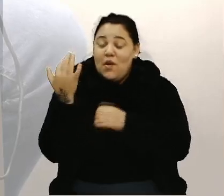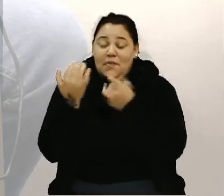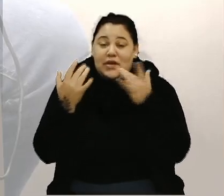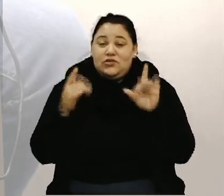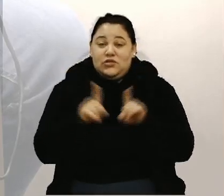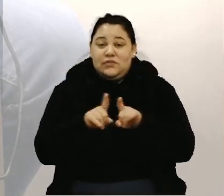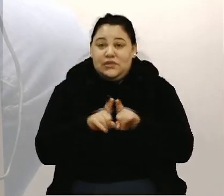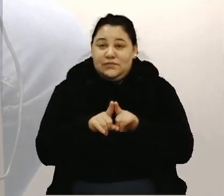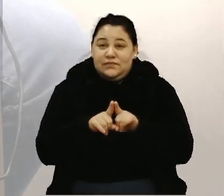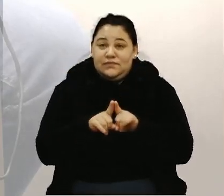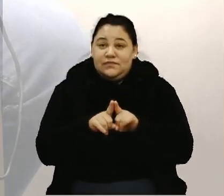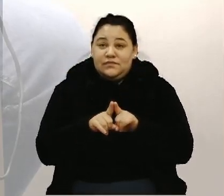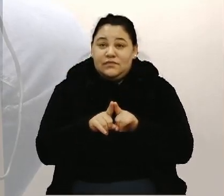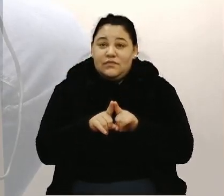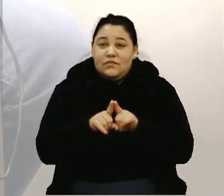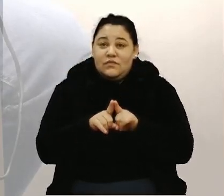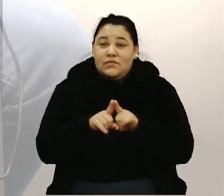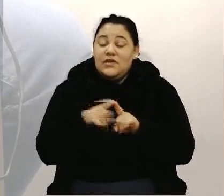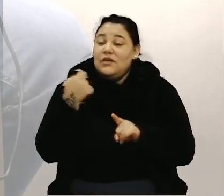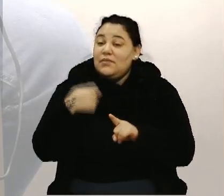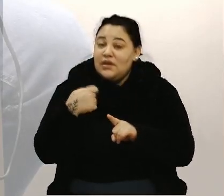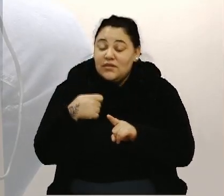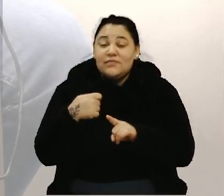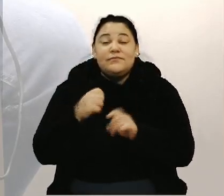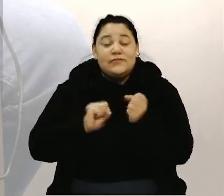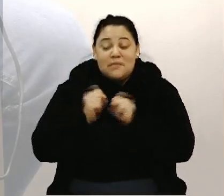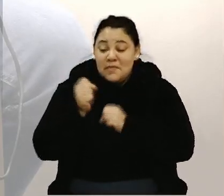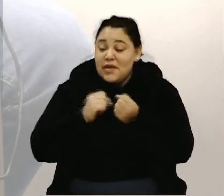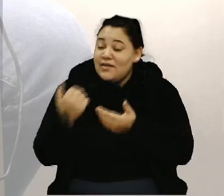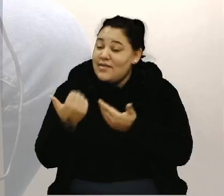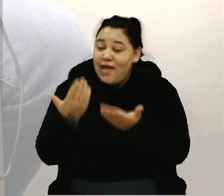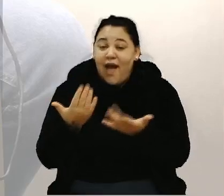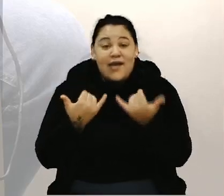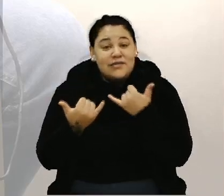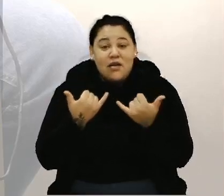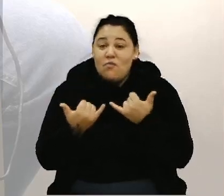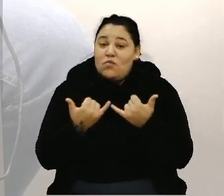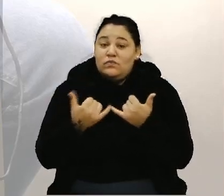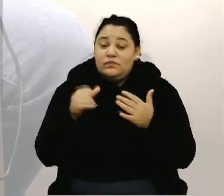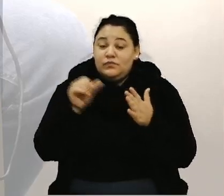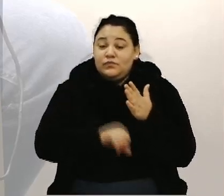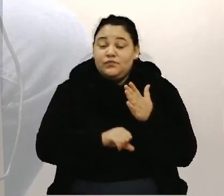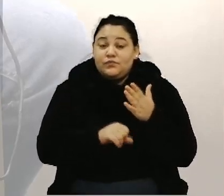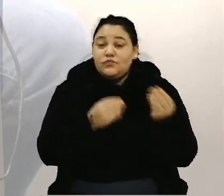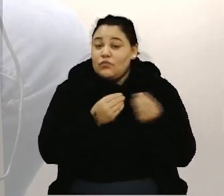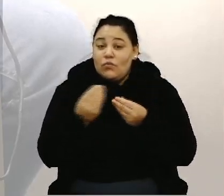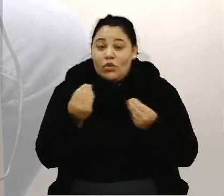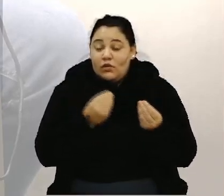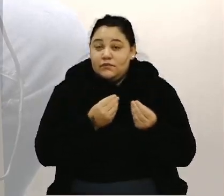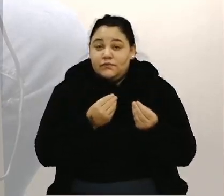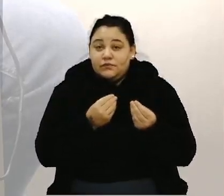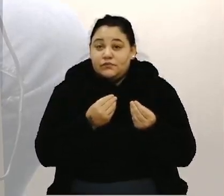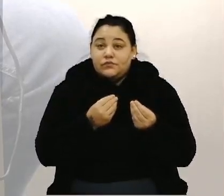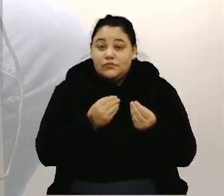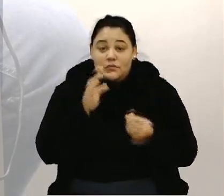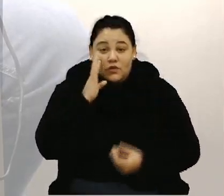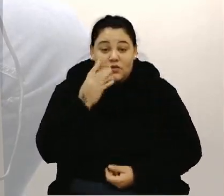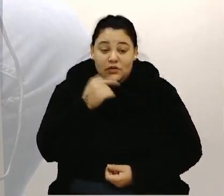E empresas que deveriam dar o exemplo. E pior, na maioria das vezes, são essas pessoas,